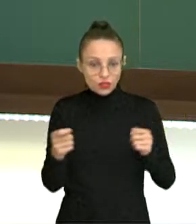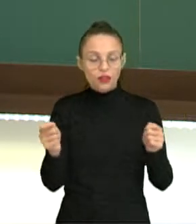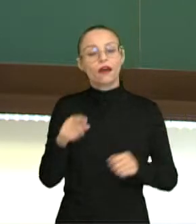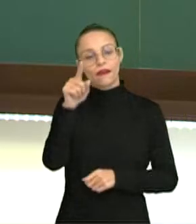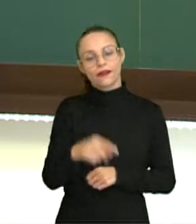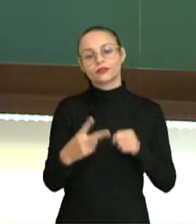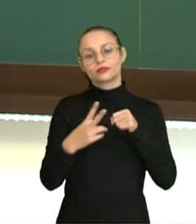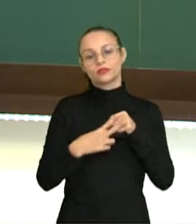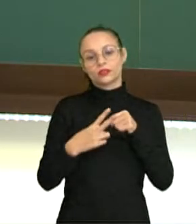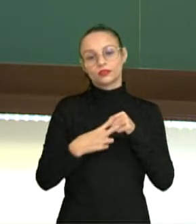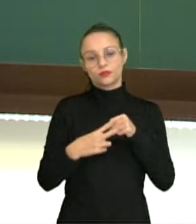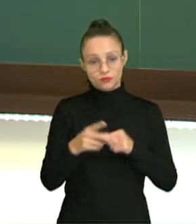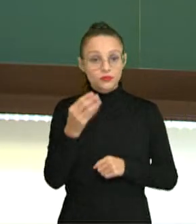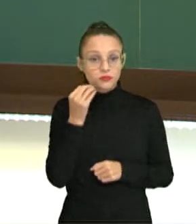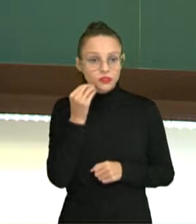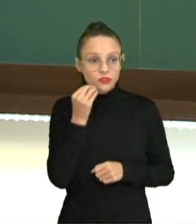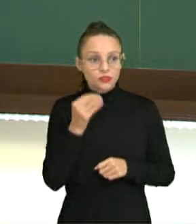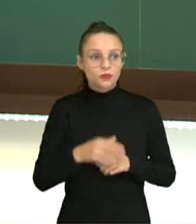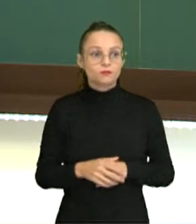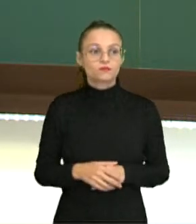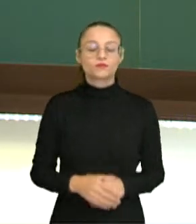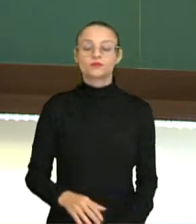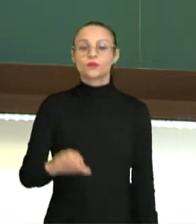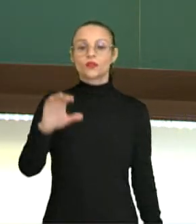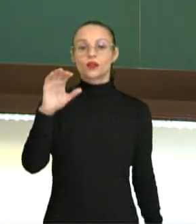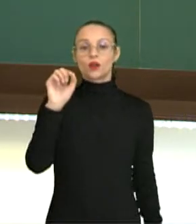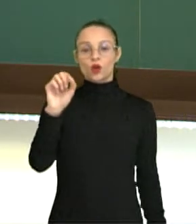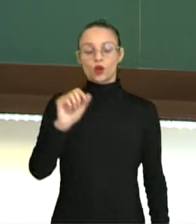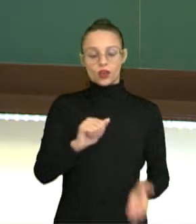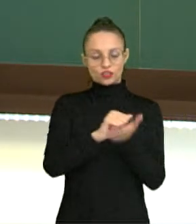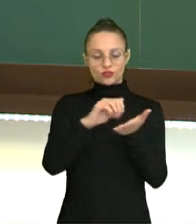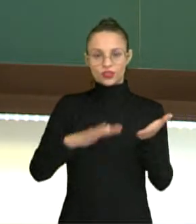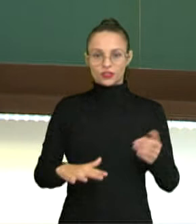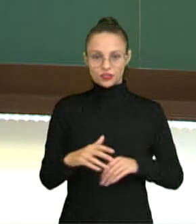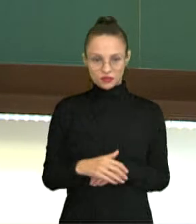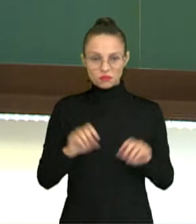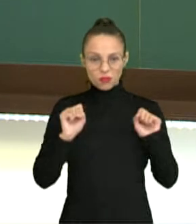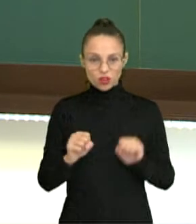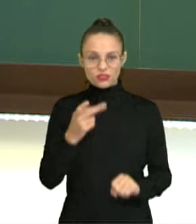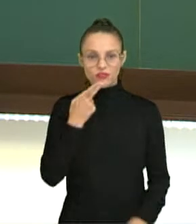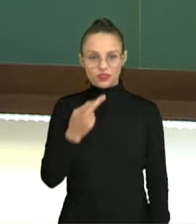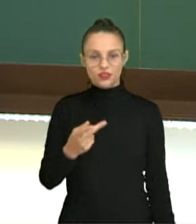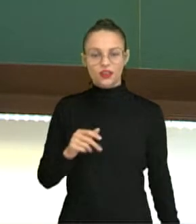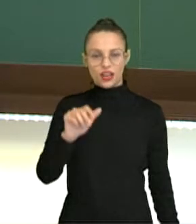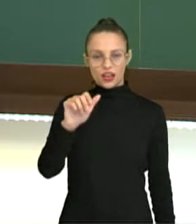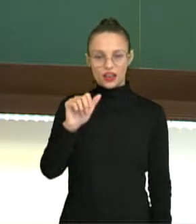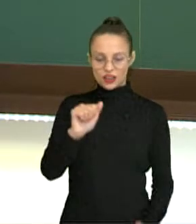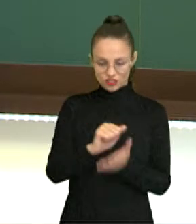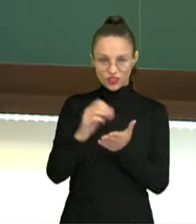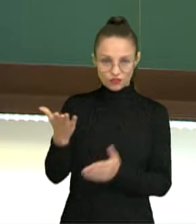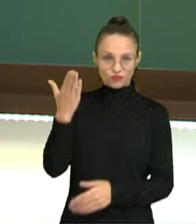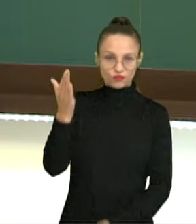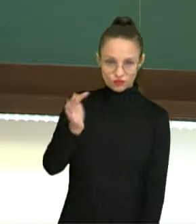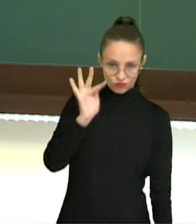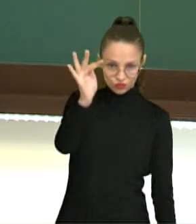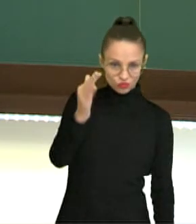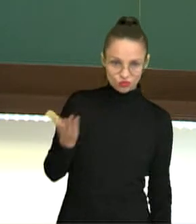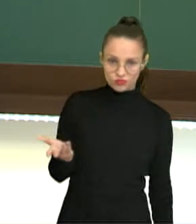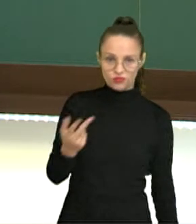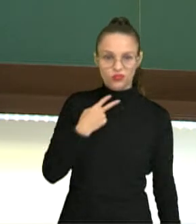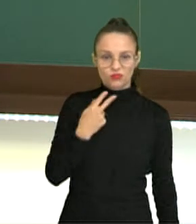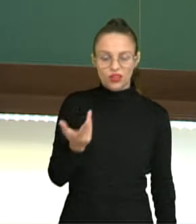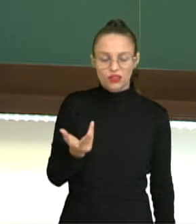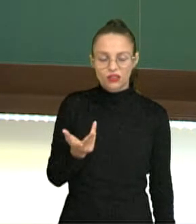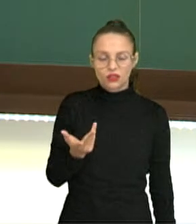um verbo. Quer testar? Eu pego a palavra atividades. Eu posso falar atividades no futuro? Não. Posso falar